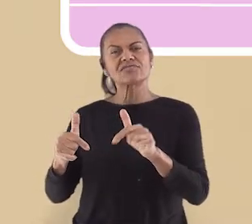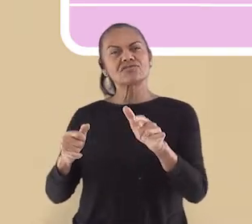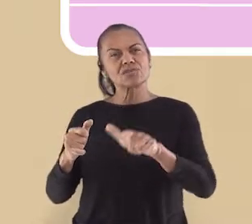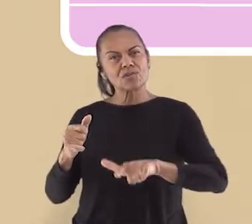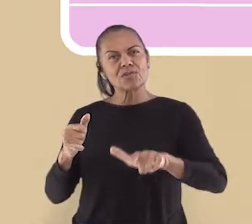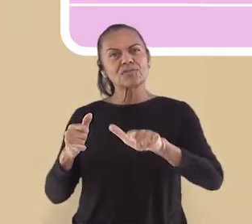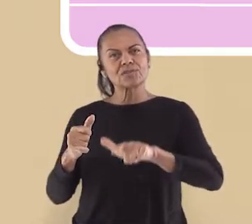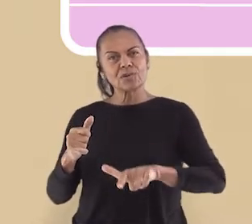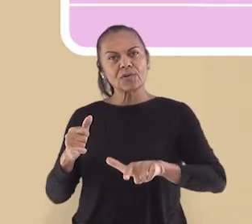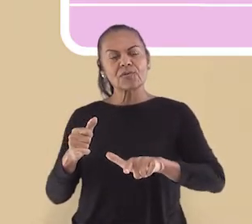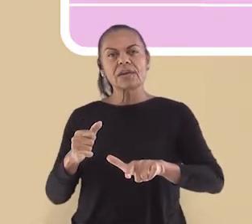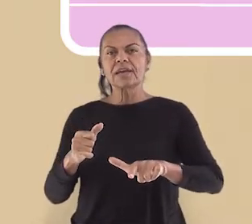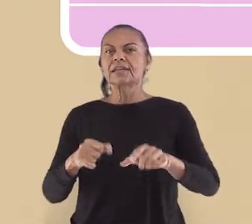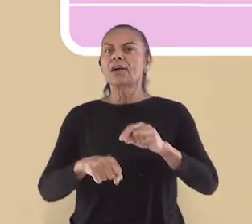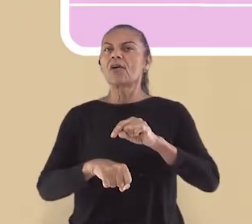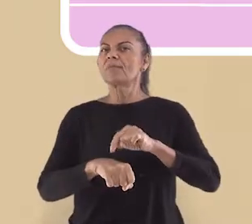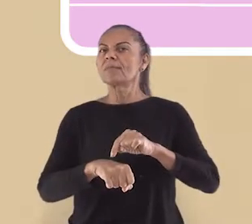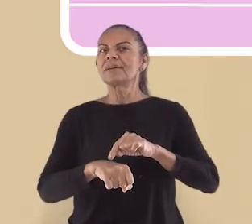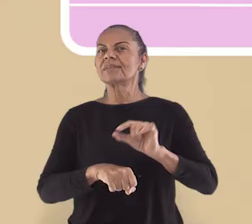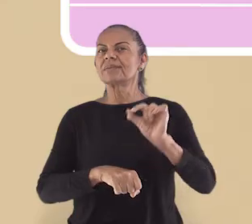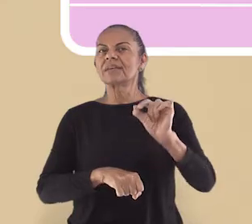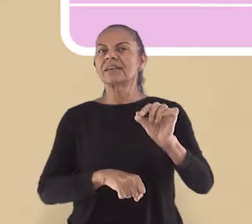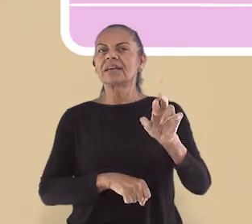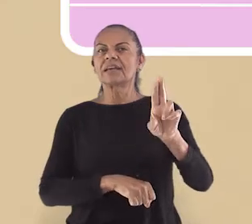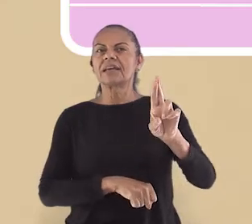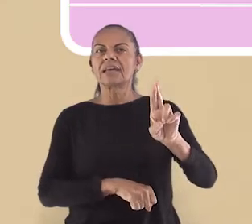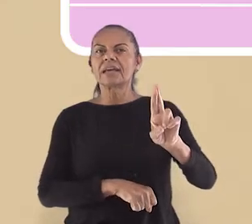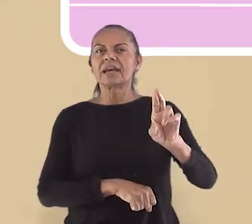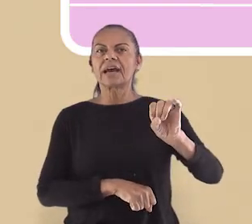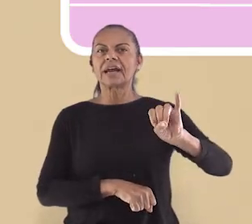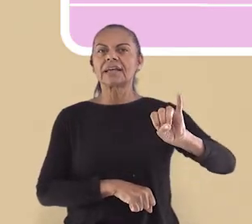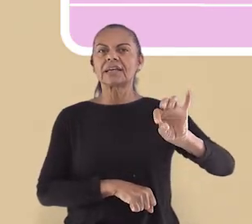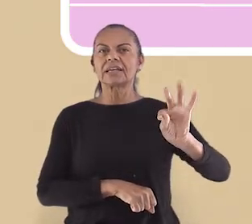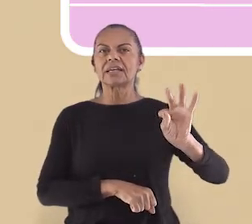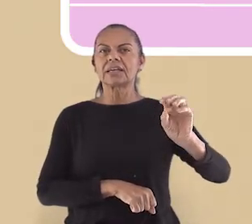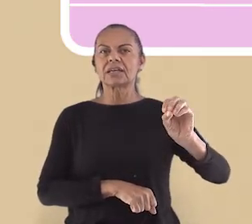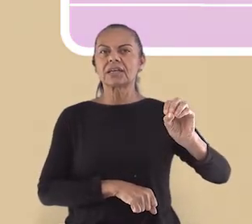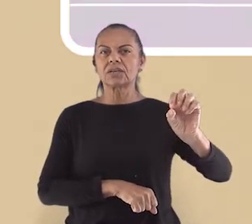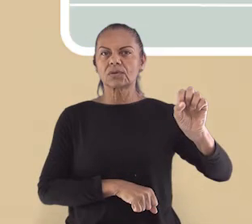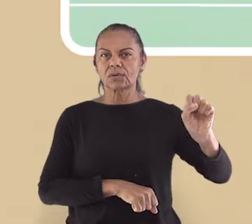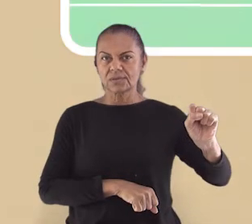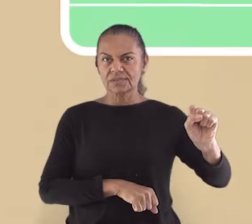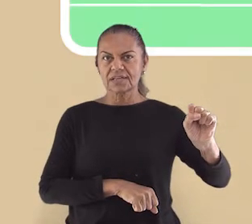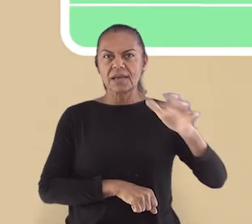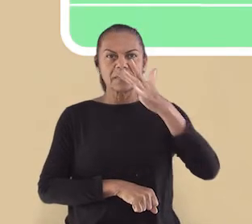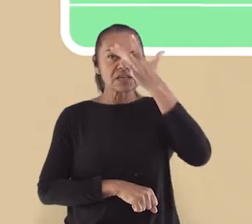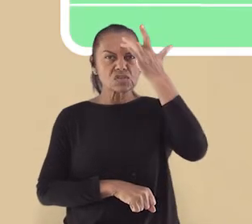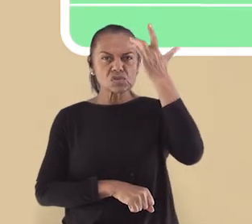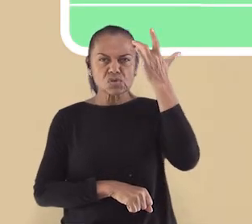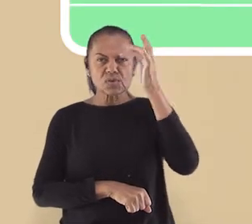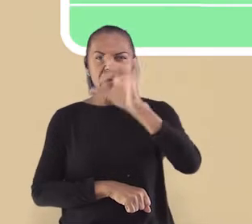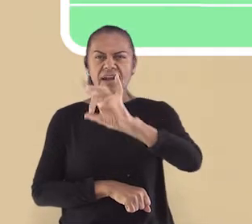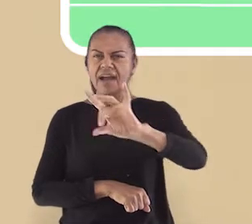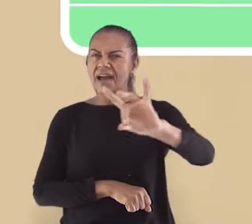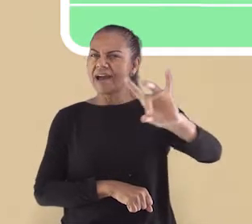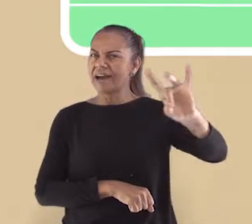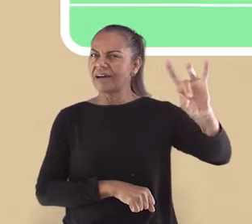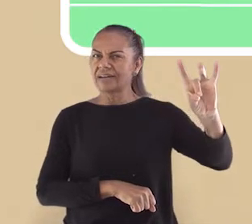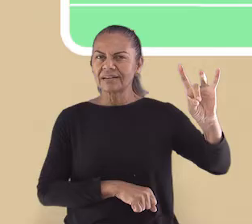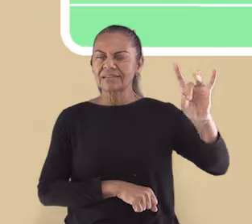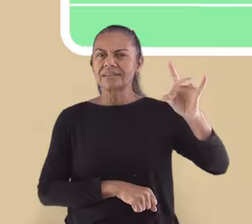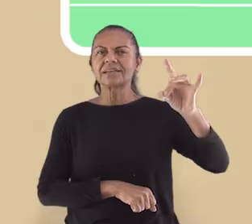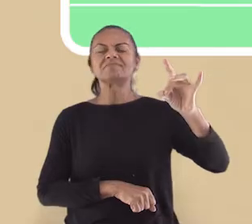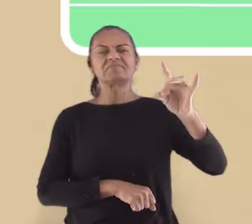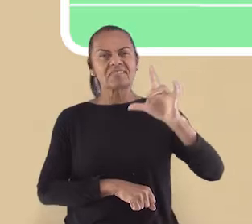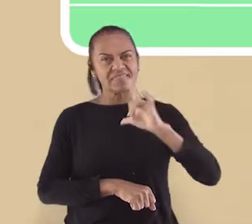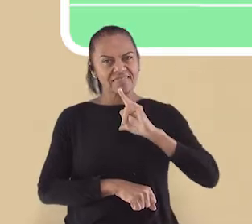Esses momentos chamamos de ritos, ou seja, cada um tem os seus ritos. Em nosso dia a dia, repetimos